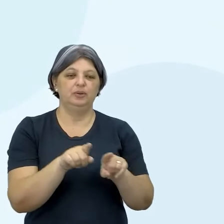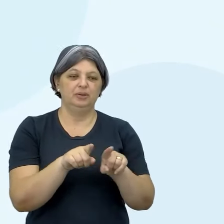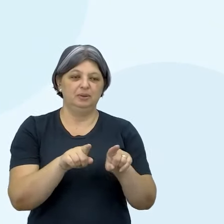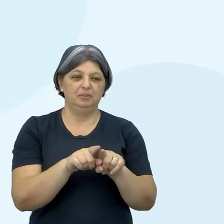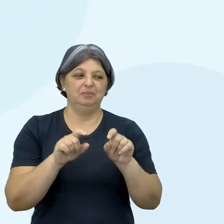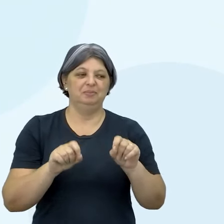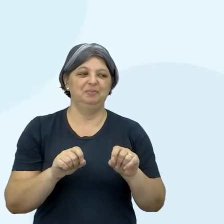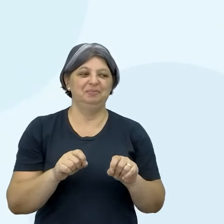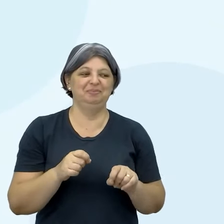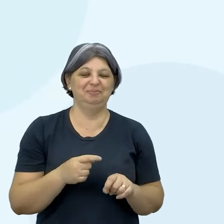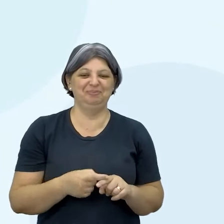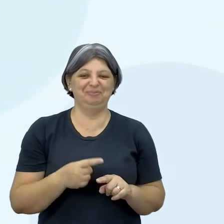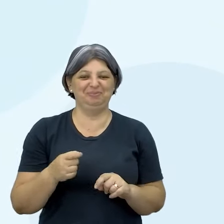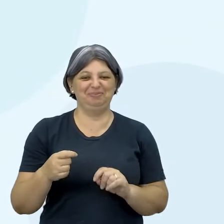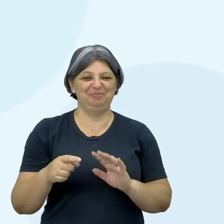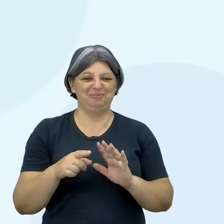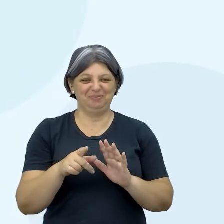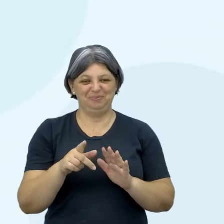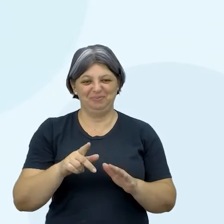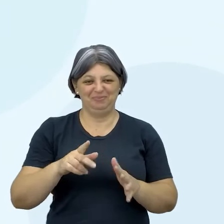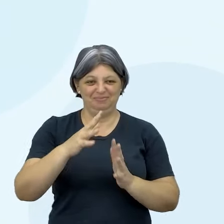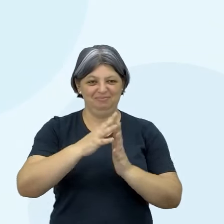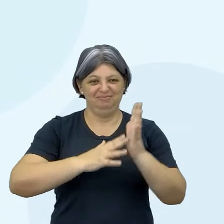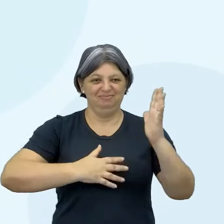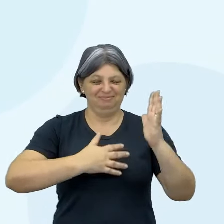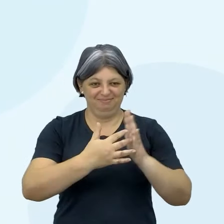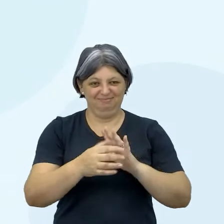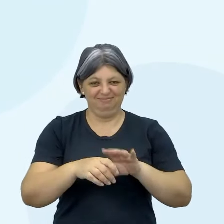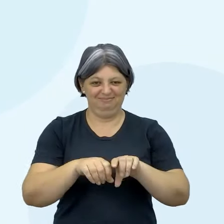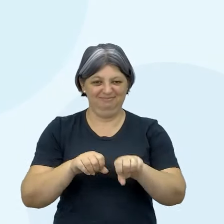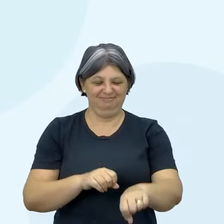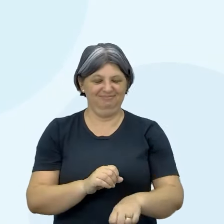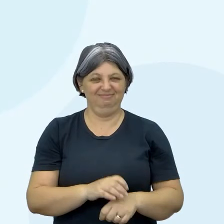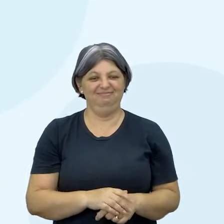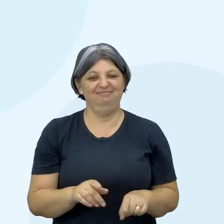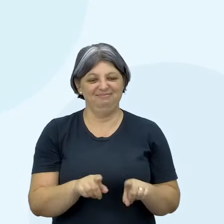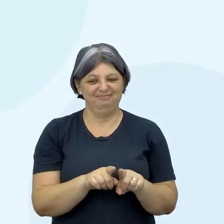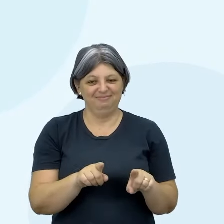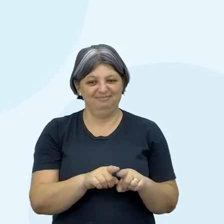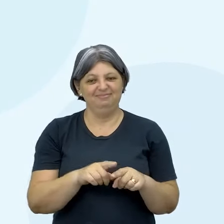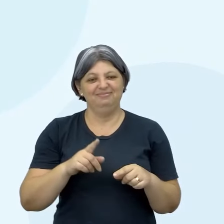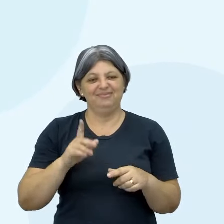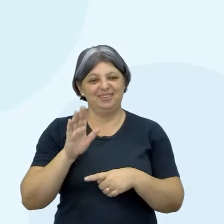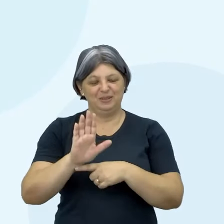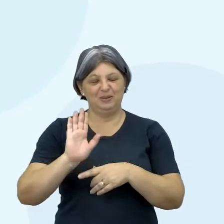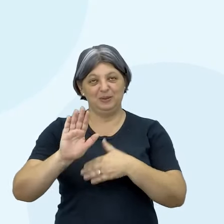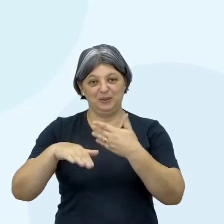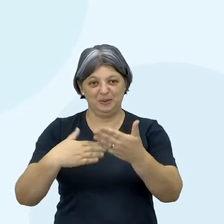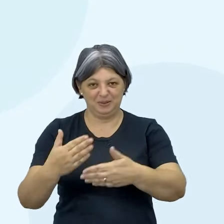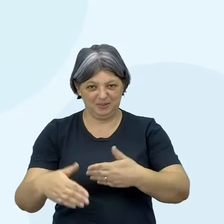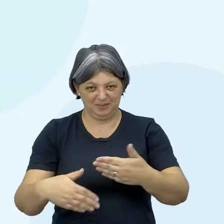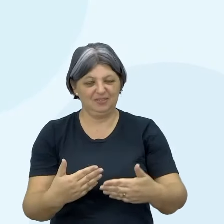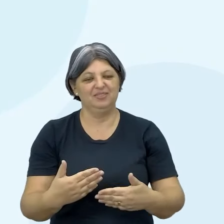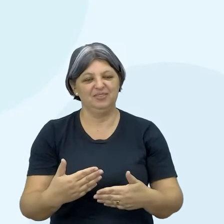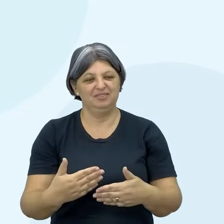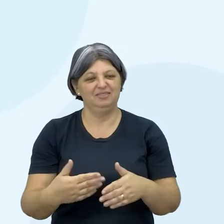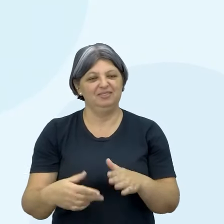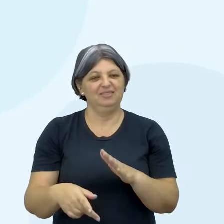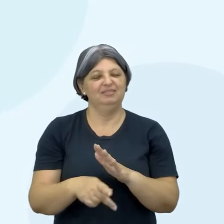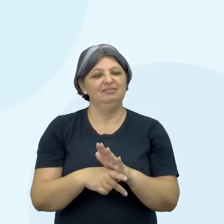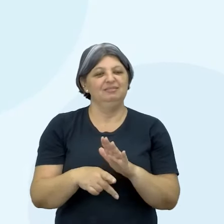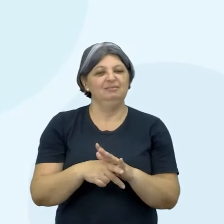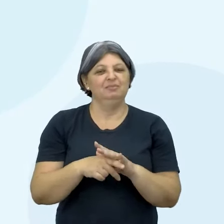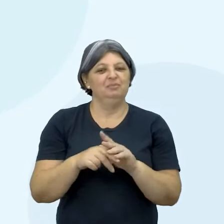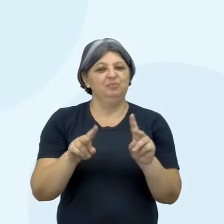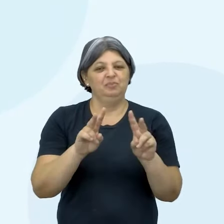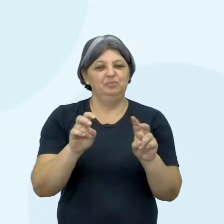eixos estruturantes dos itinerários formativos, que vão ajudar aí também a desenvolver esse componente, tá? E por